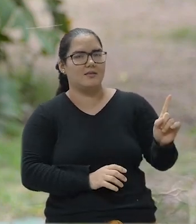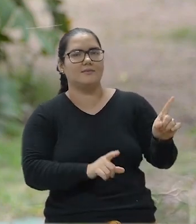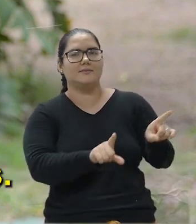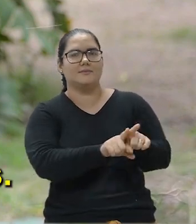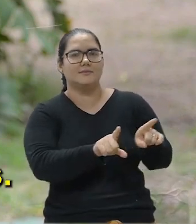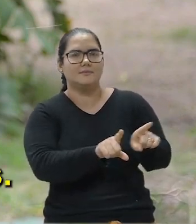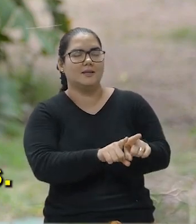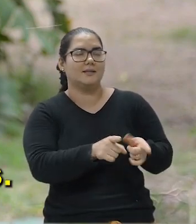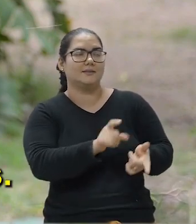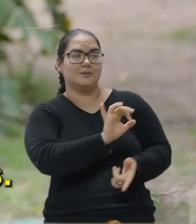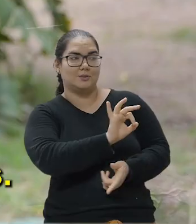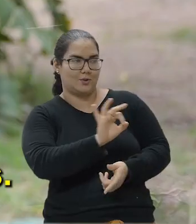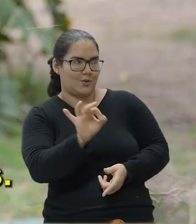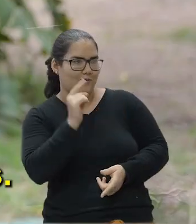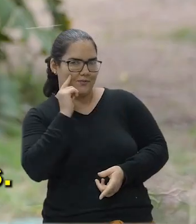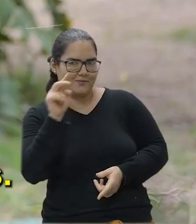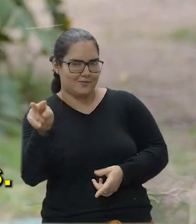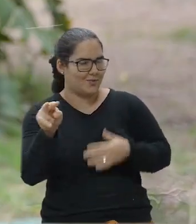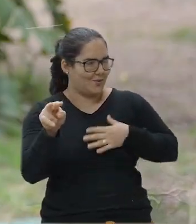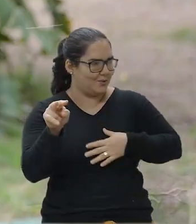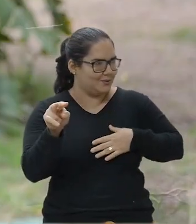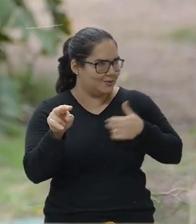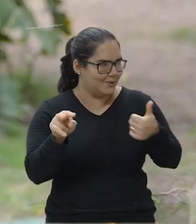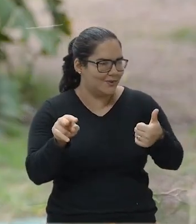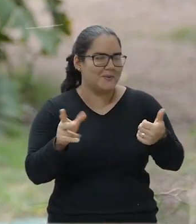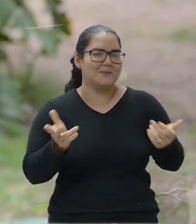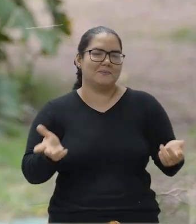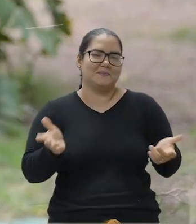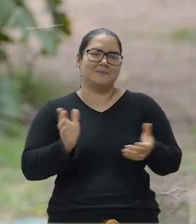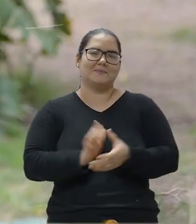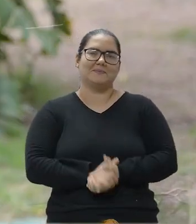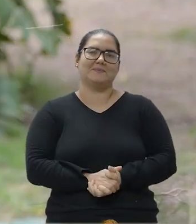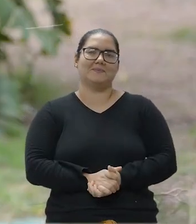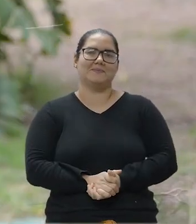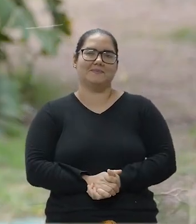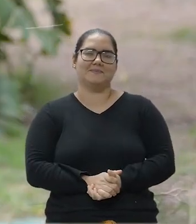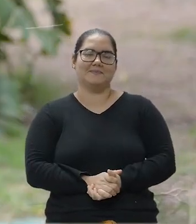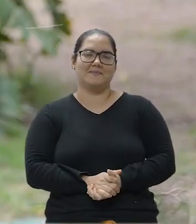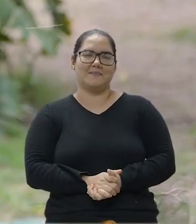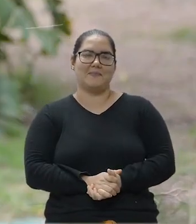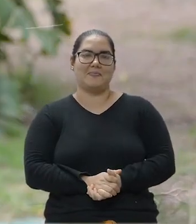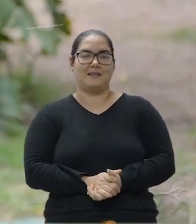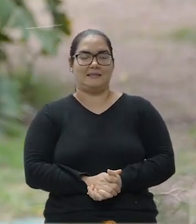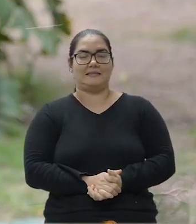Esse óculos é novo? É novo, é 0 quilômetro esse óculos. Gostou?